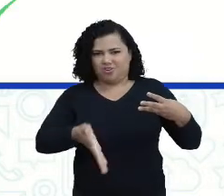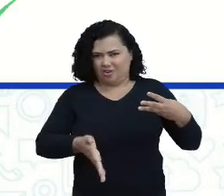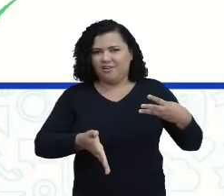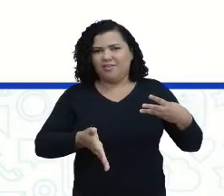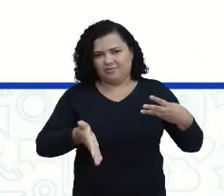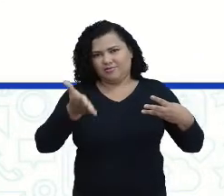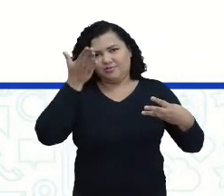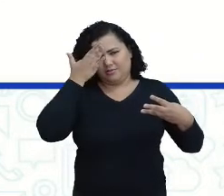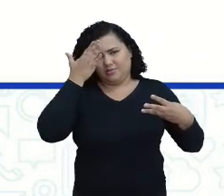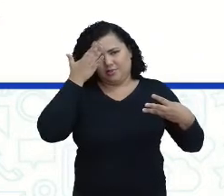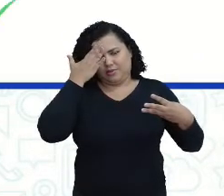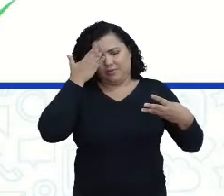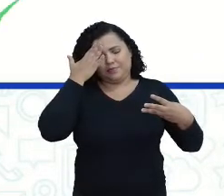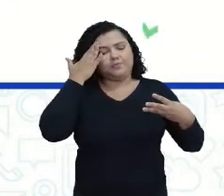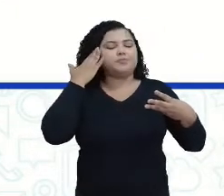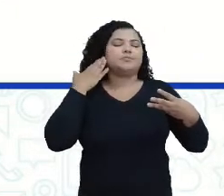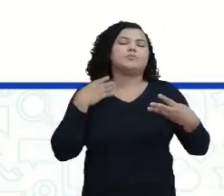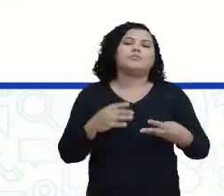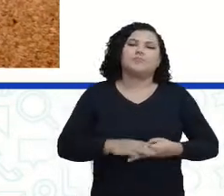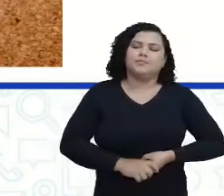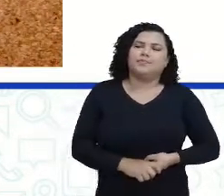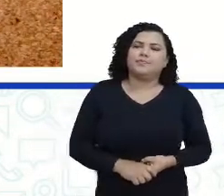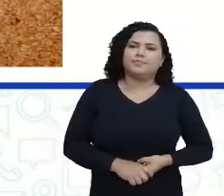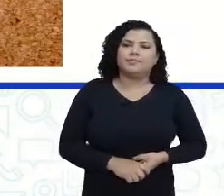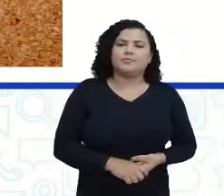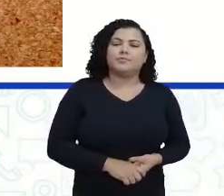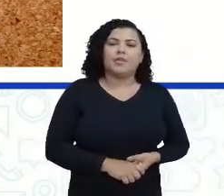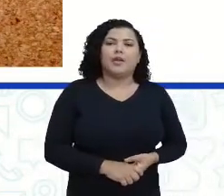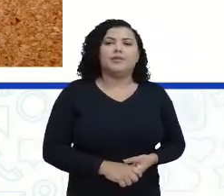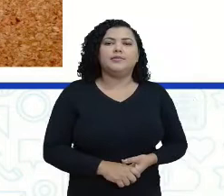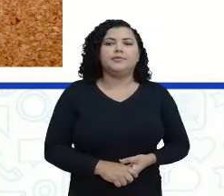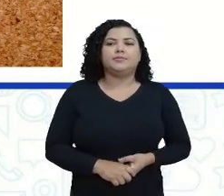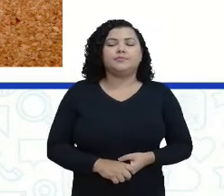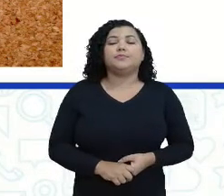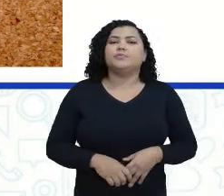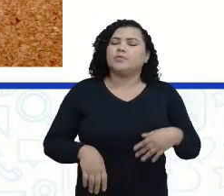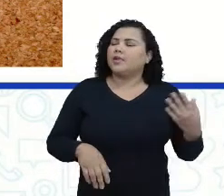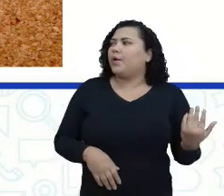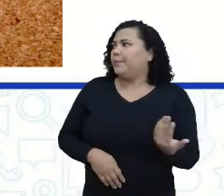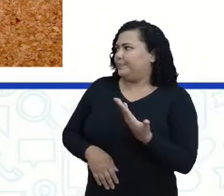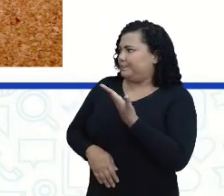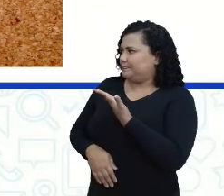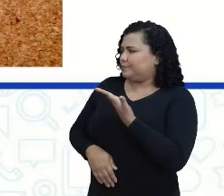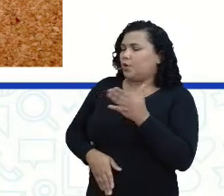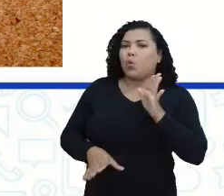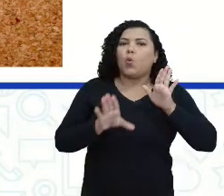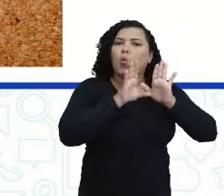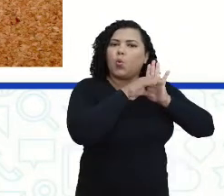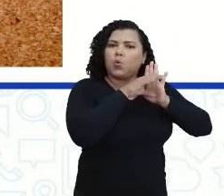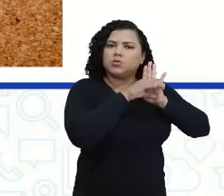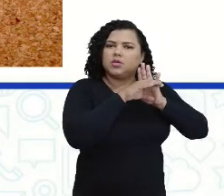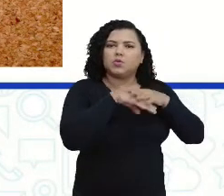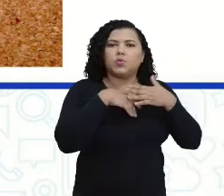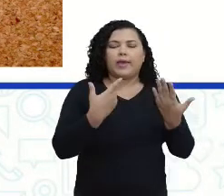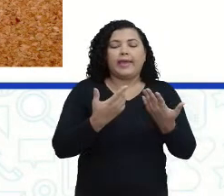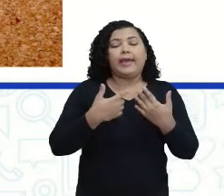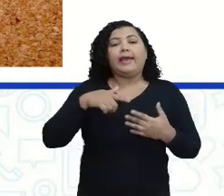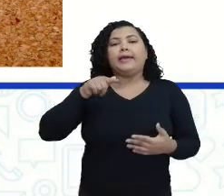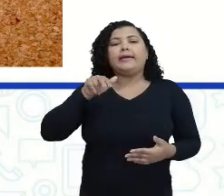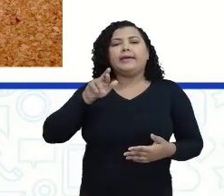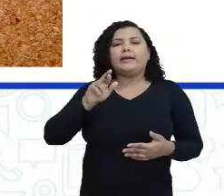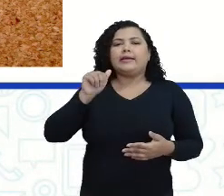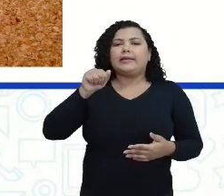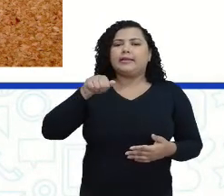para o tema da aula, que são grandezas, tá certo? Então a gente vai dizer que grandeza é tudo aquilo que pode ser